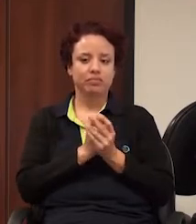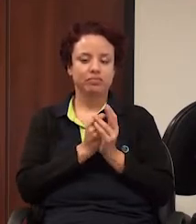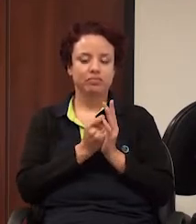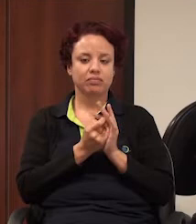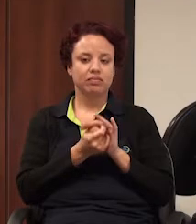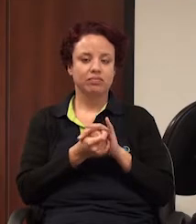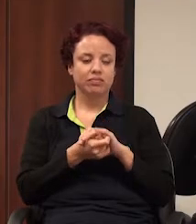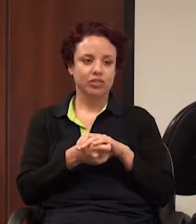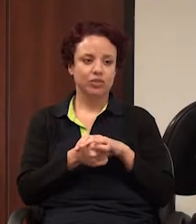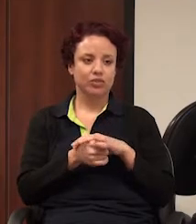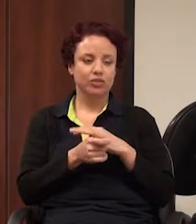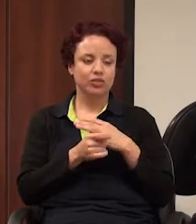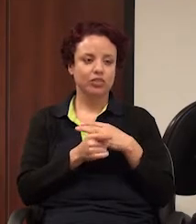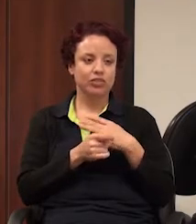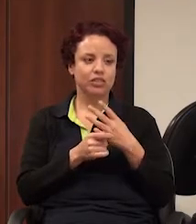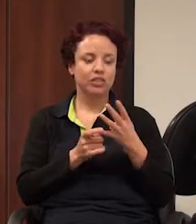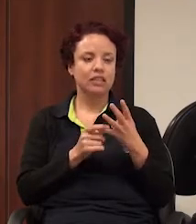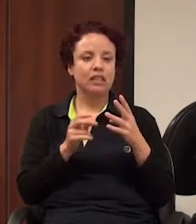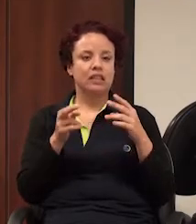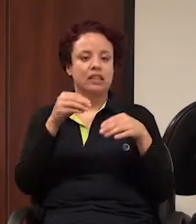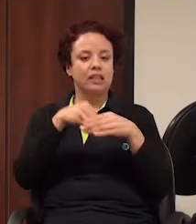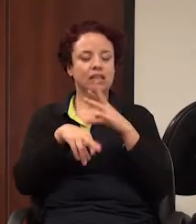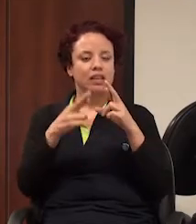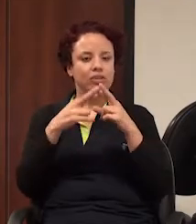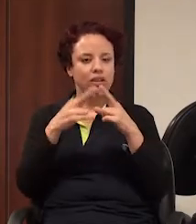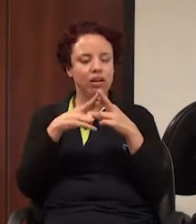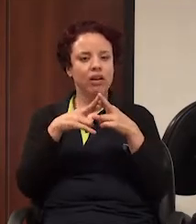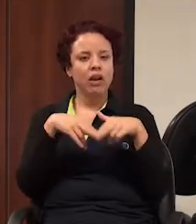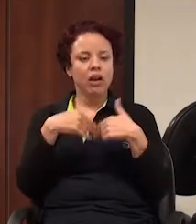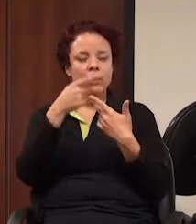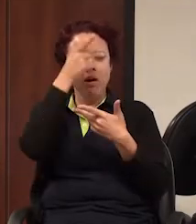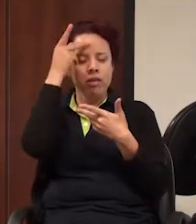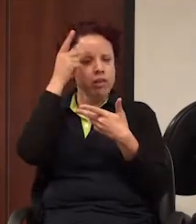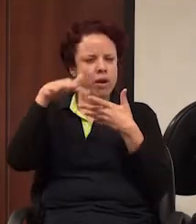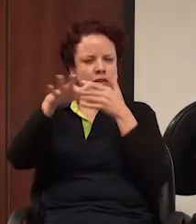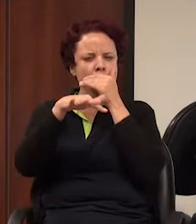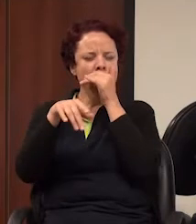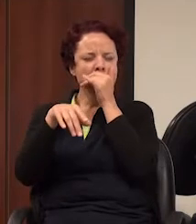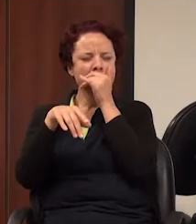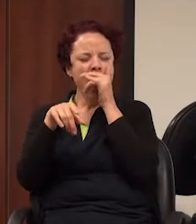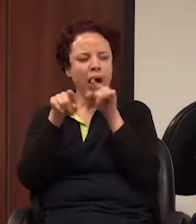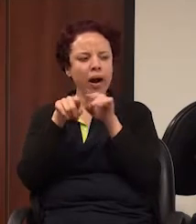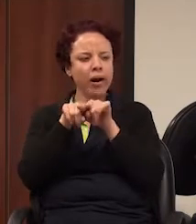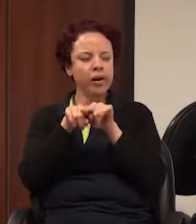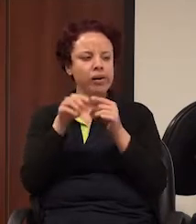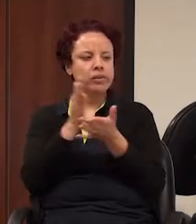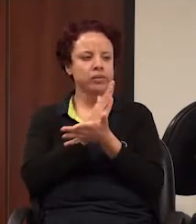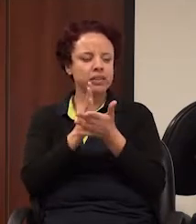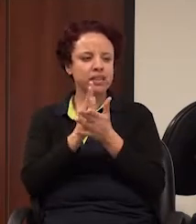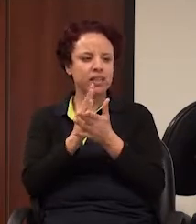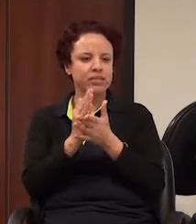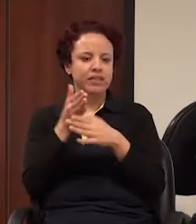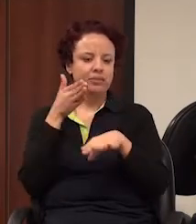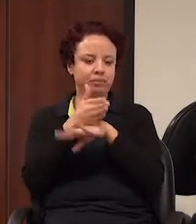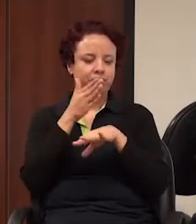isso tanto vindo da rede quanto das próprias pessoas mesmo, que às vezes vêm aí acessar